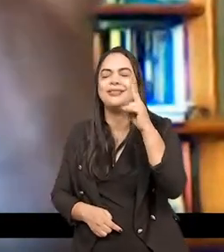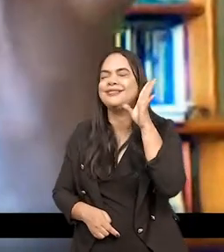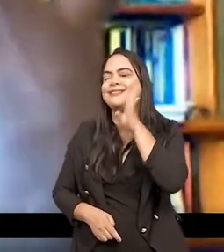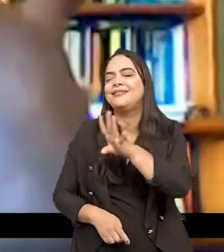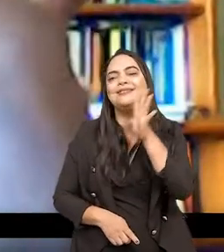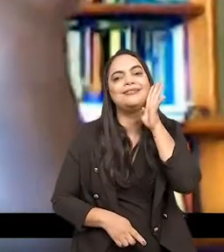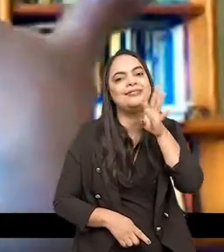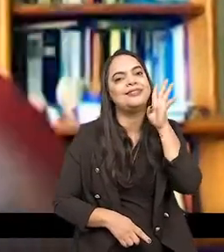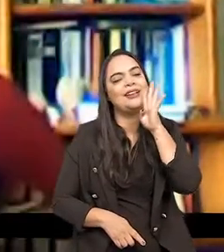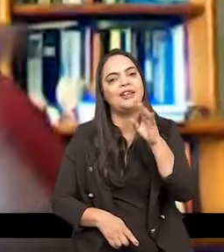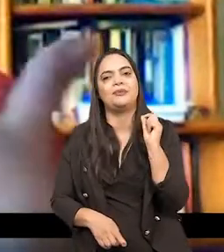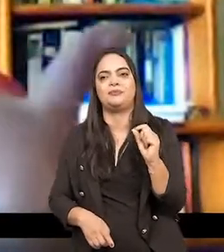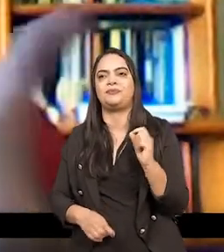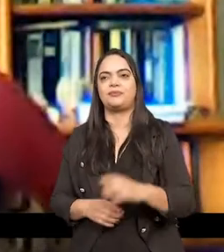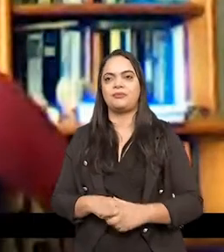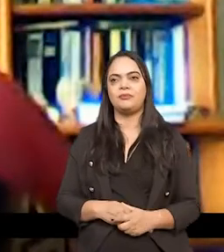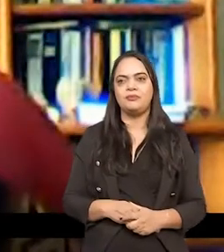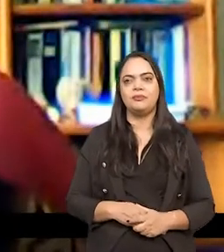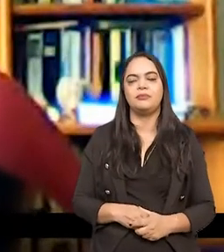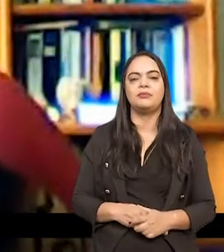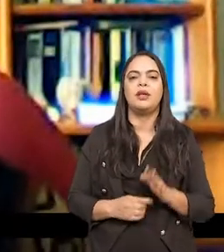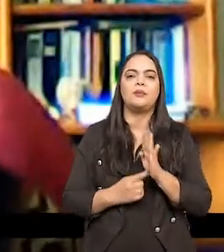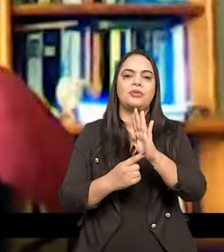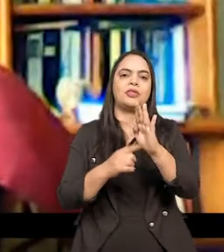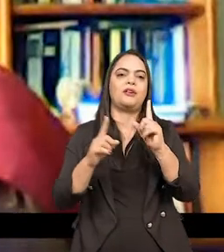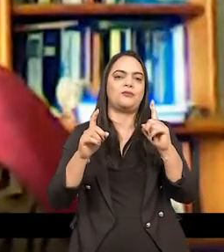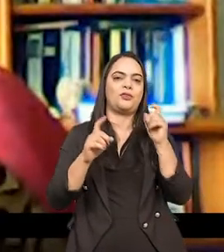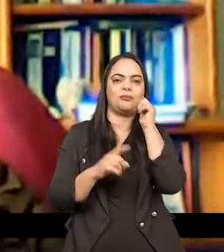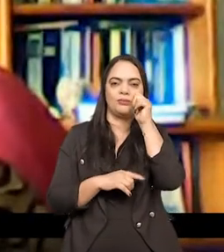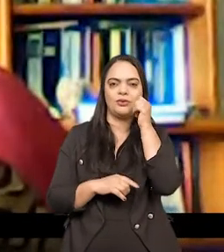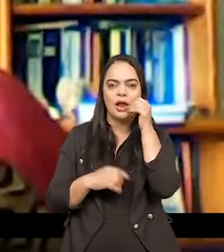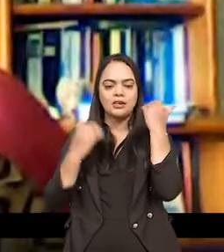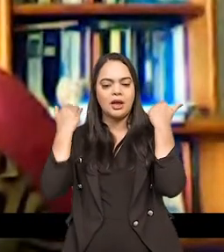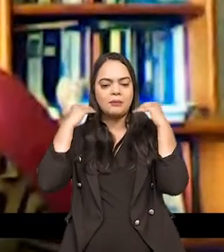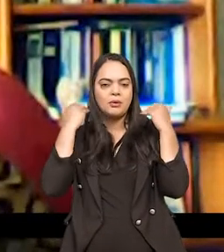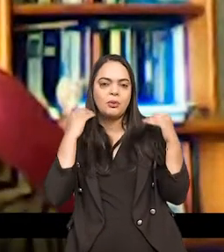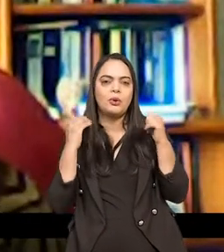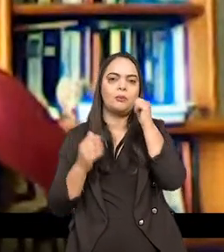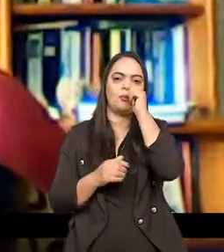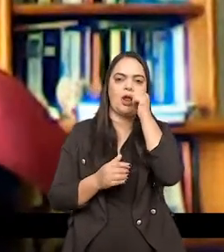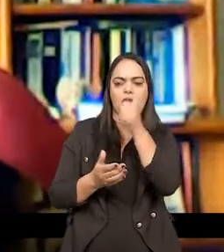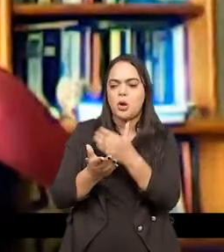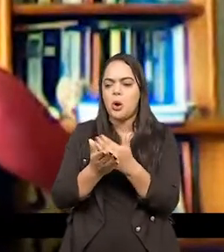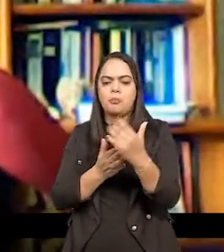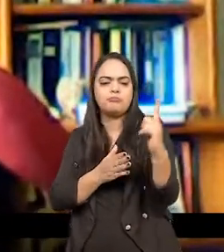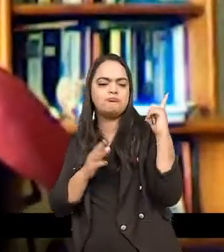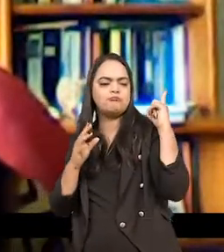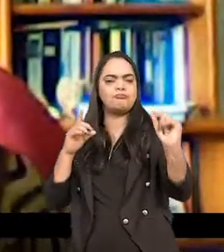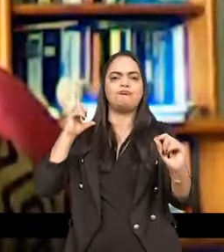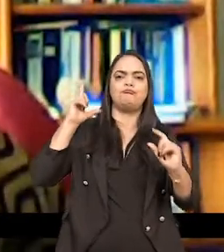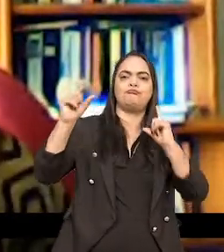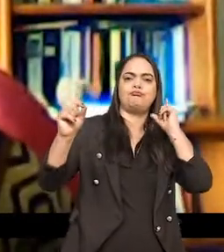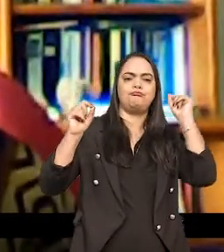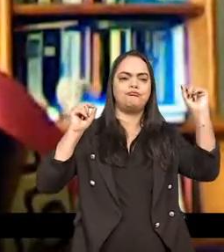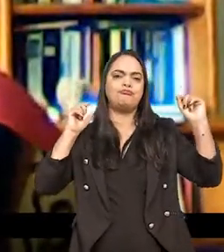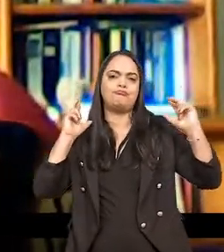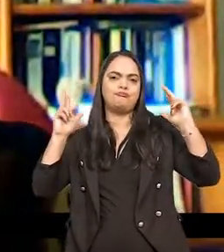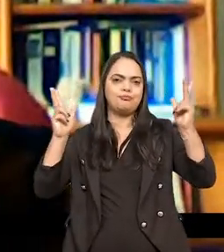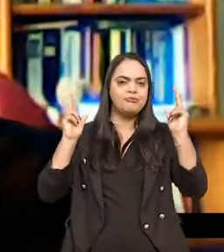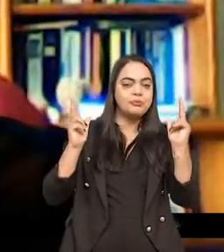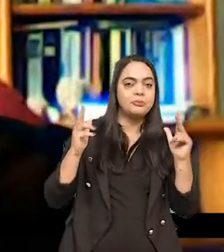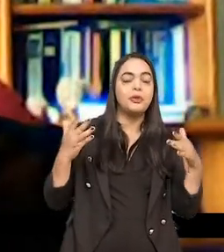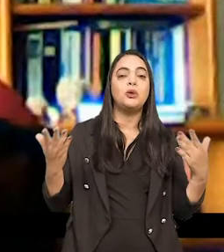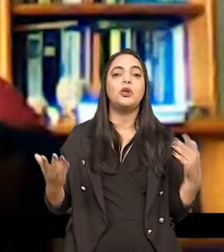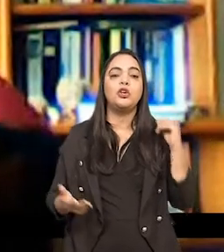da garçone, tá, com o cabelinho curto, coisa assim, as mulheres começam a sair para a rua tal, e o discurso vem ser o mesmo.